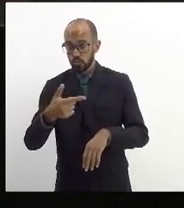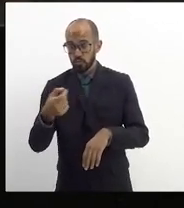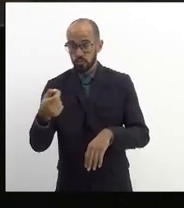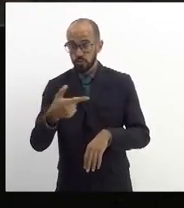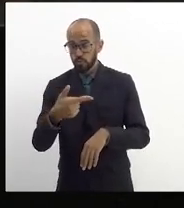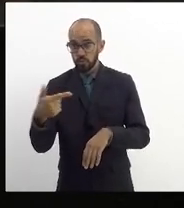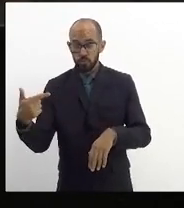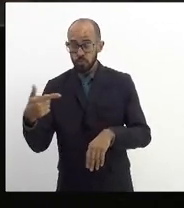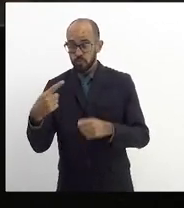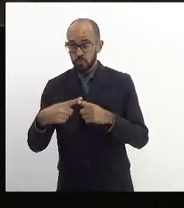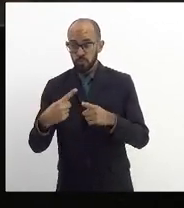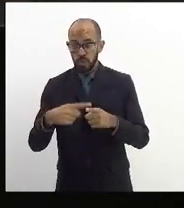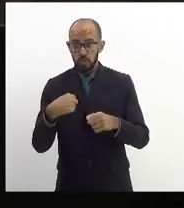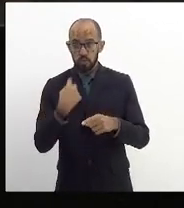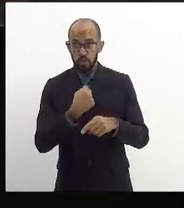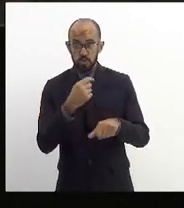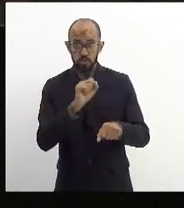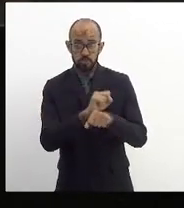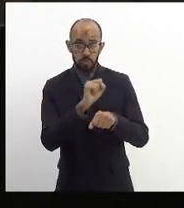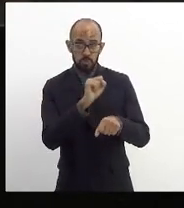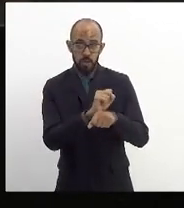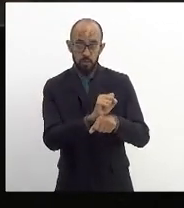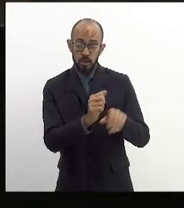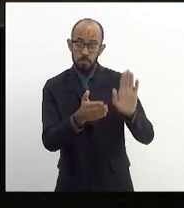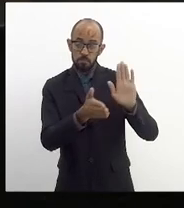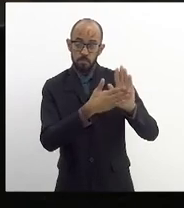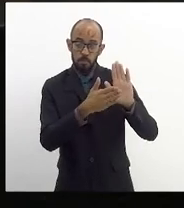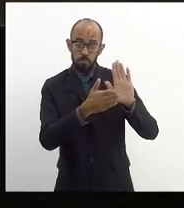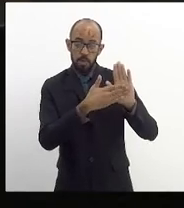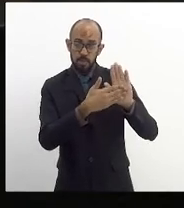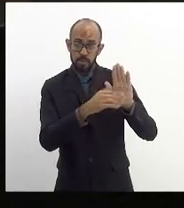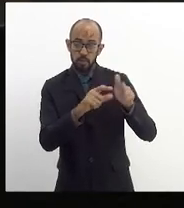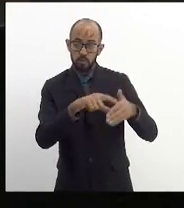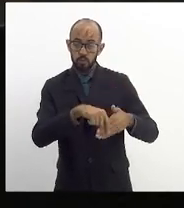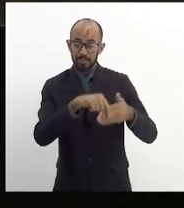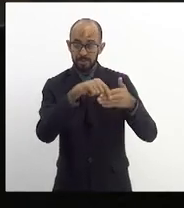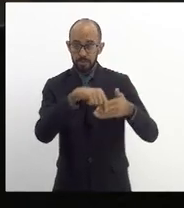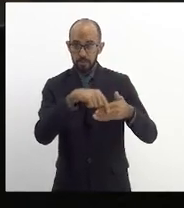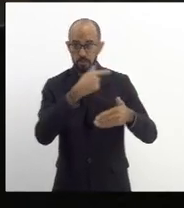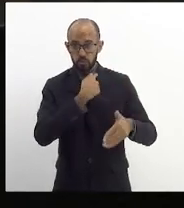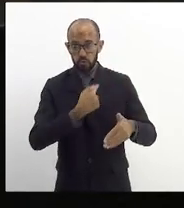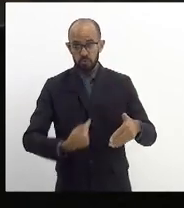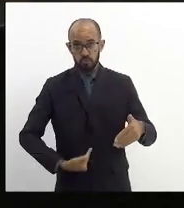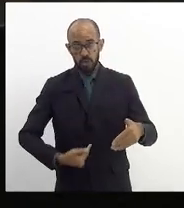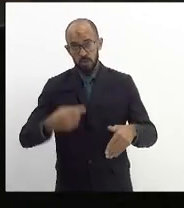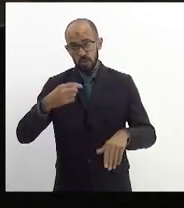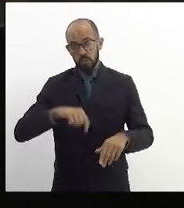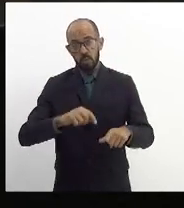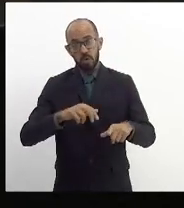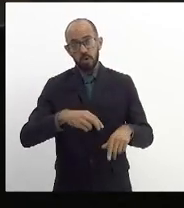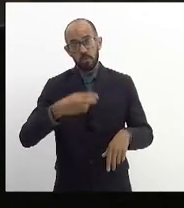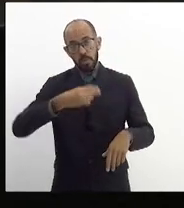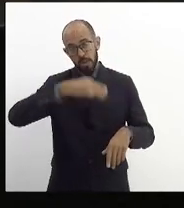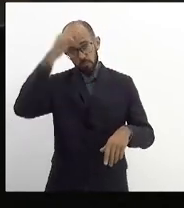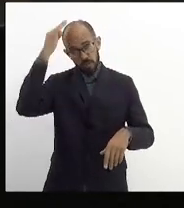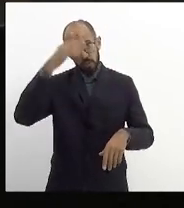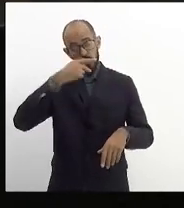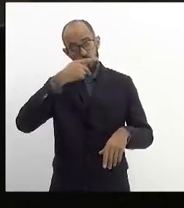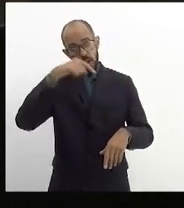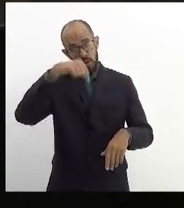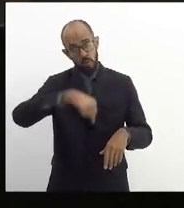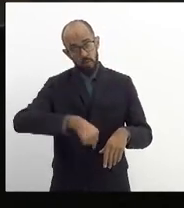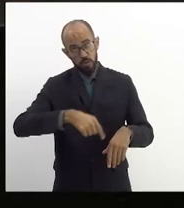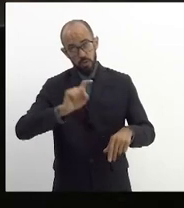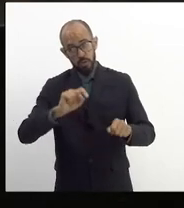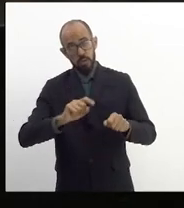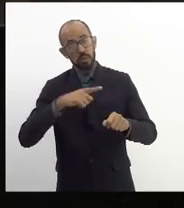estávamos aguardando a promessa feita pela liderança do Governo na figura do deputado Márcio Pacheco que haveria um